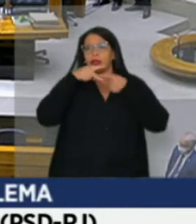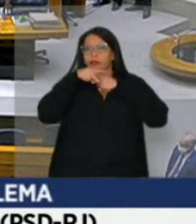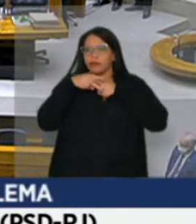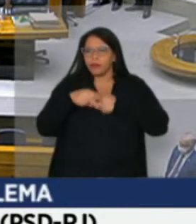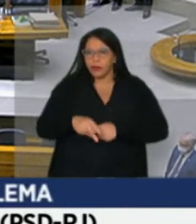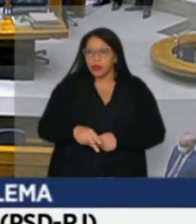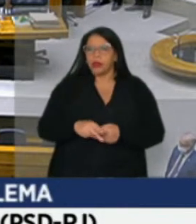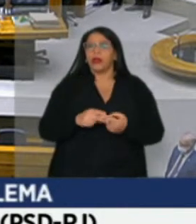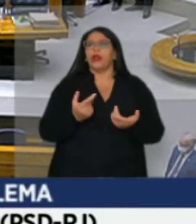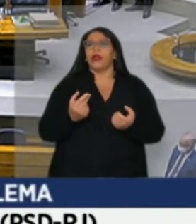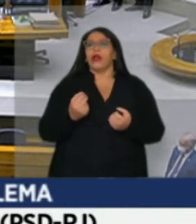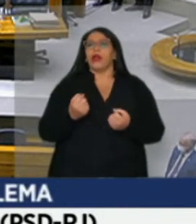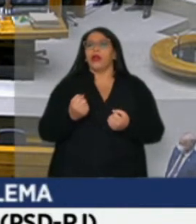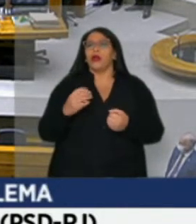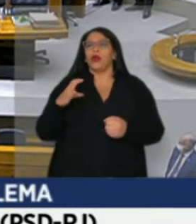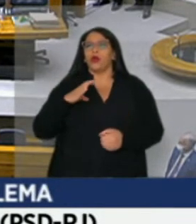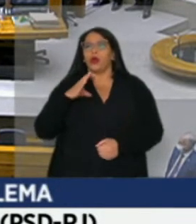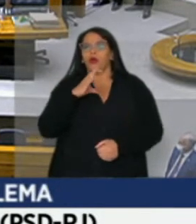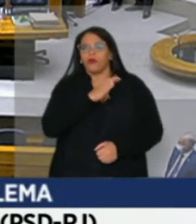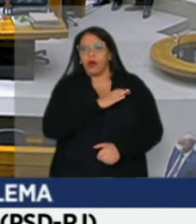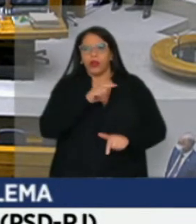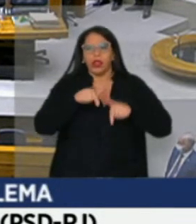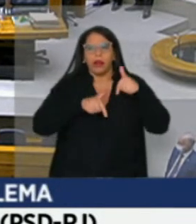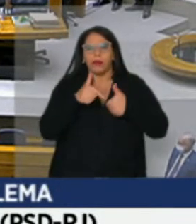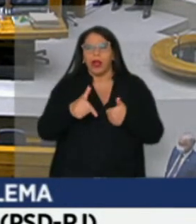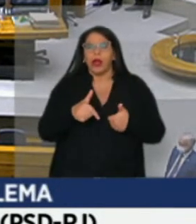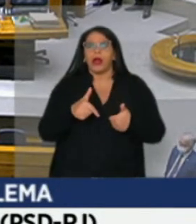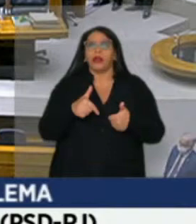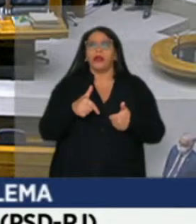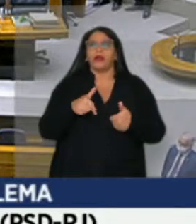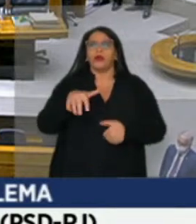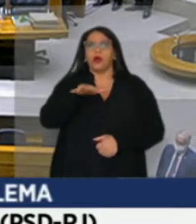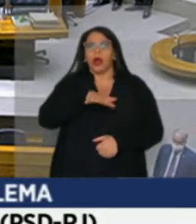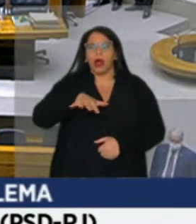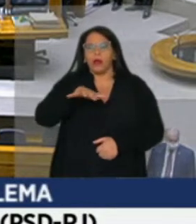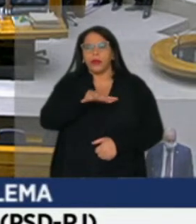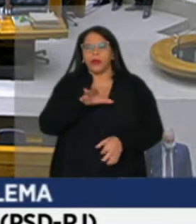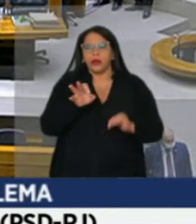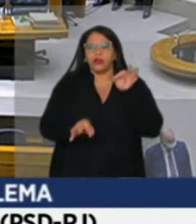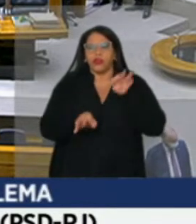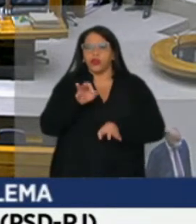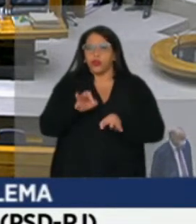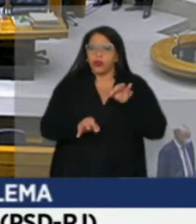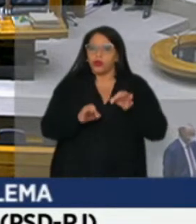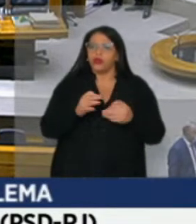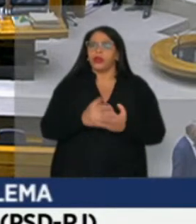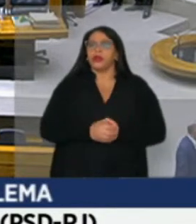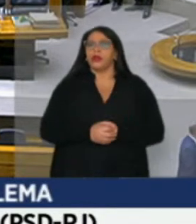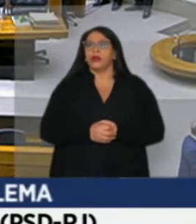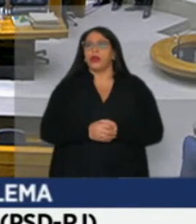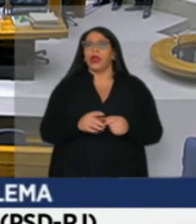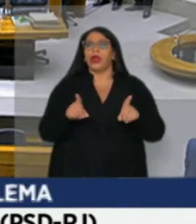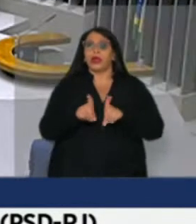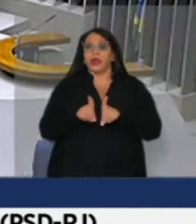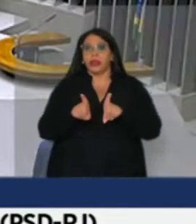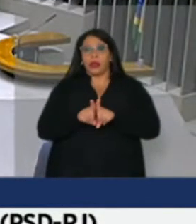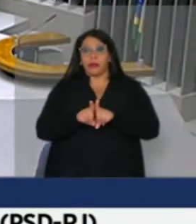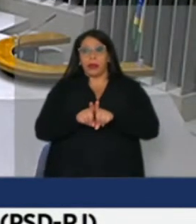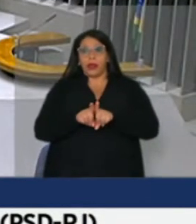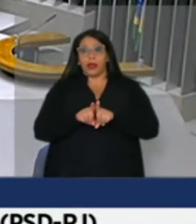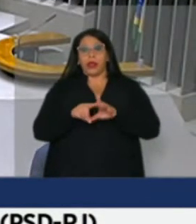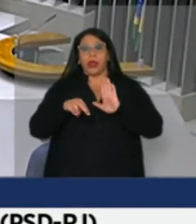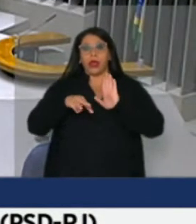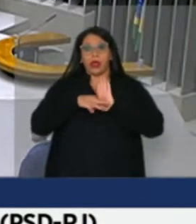de cargos em comissão e funções de confiança no âmbito do Poder Executivo, autarquias e fundações, e também a medida